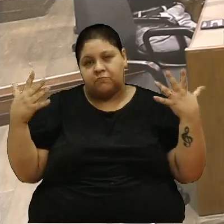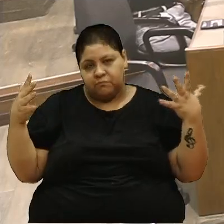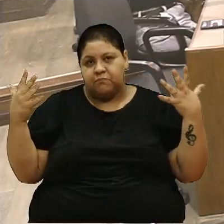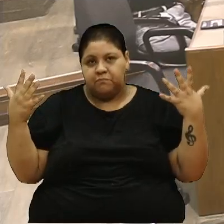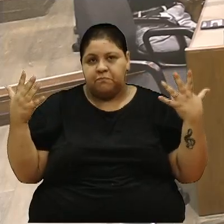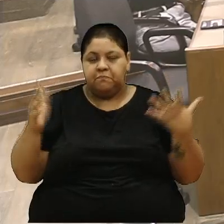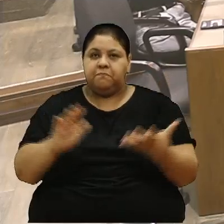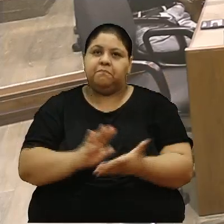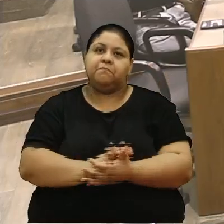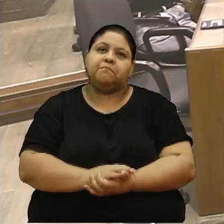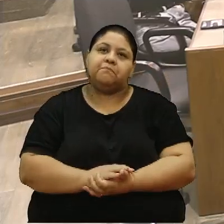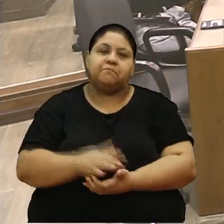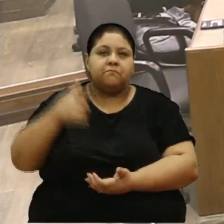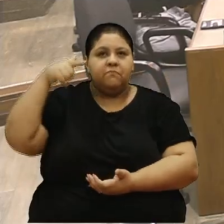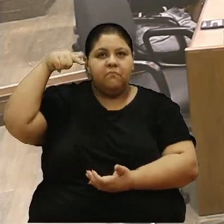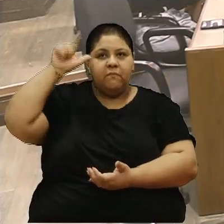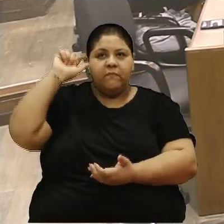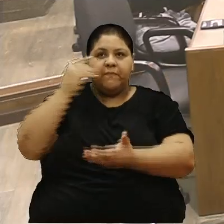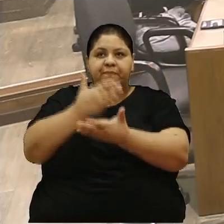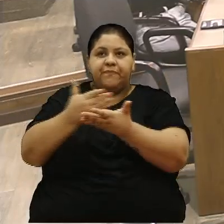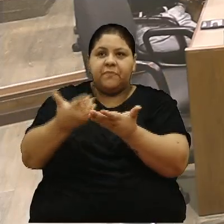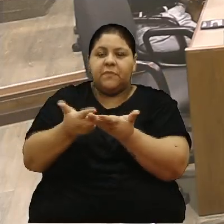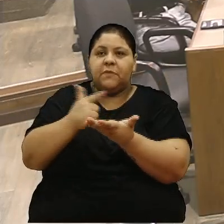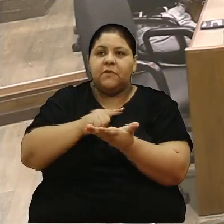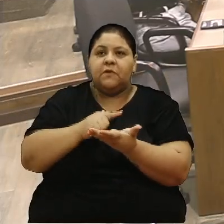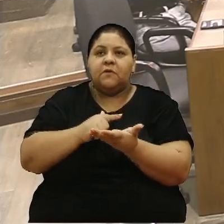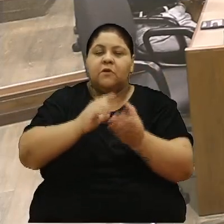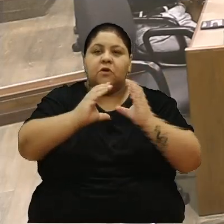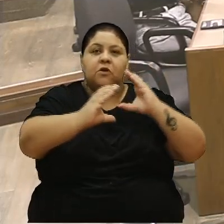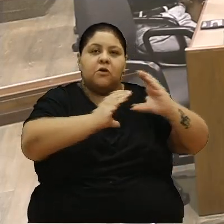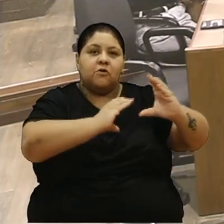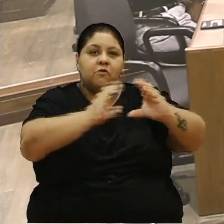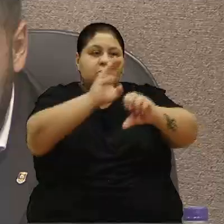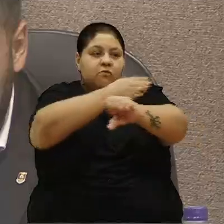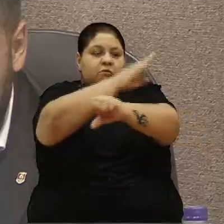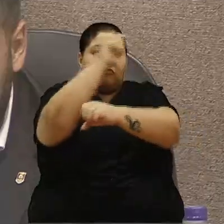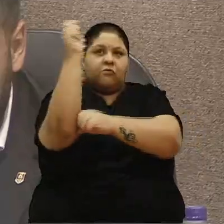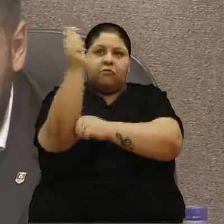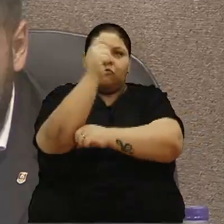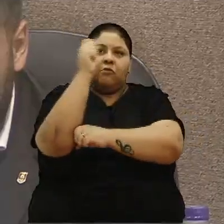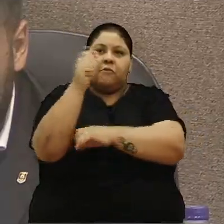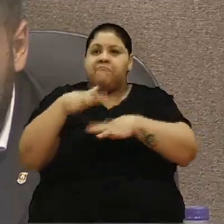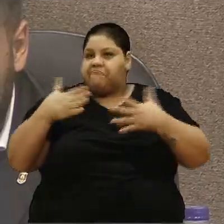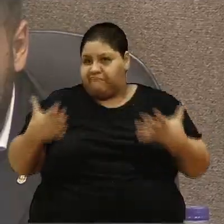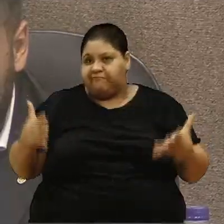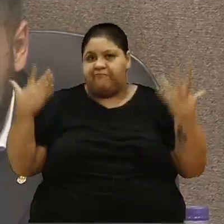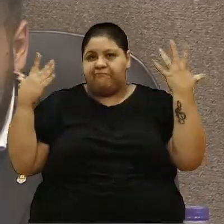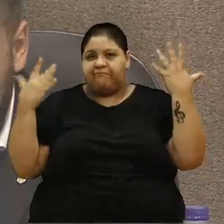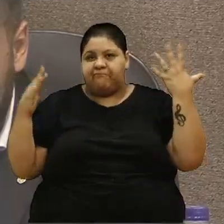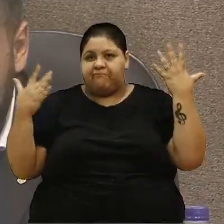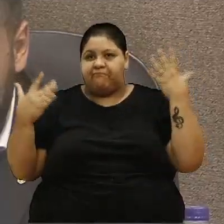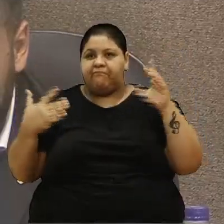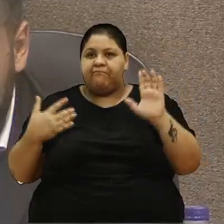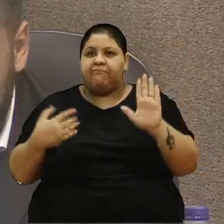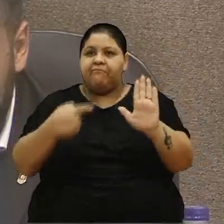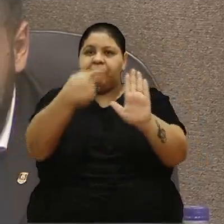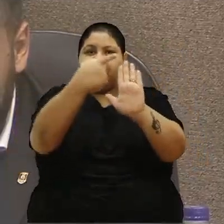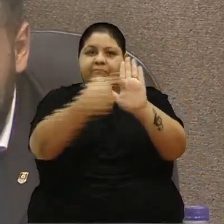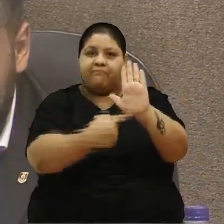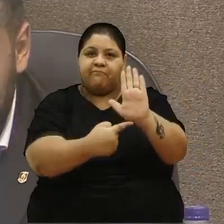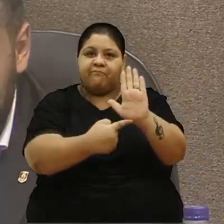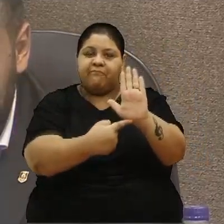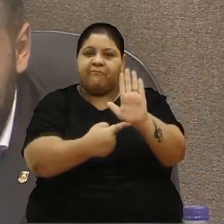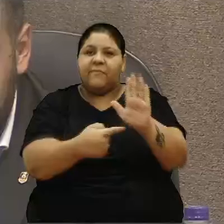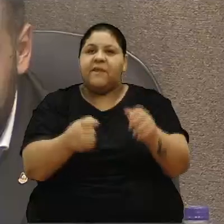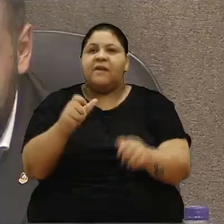congratulações. Ontem foi lançado esse livro Comunicadores da Serra Gaúcha, então voto de congratulações a Ari Serra Gaúcha, que fez